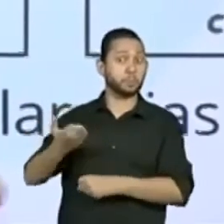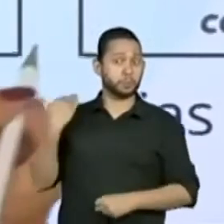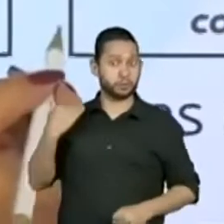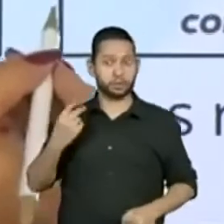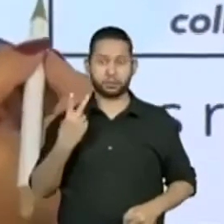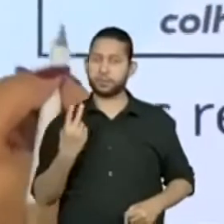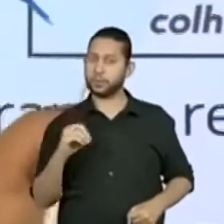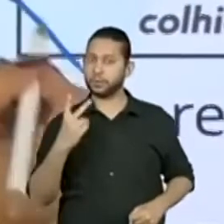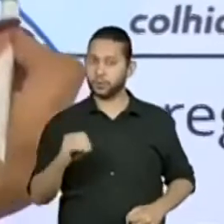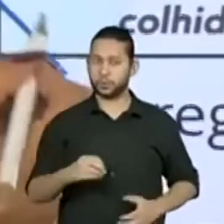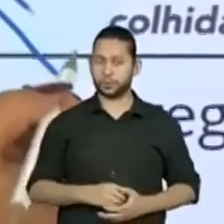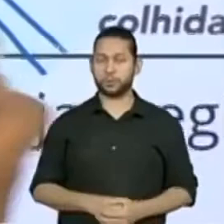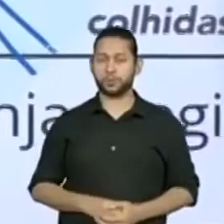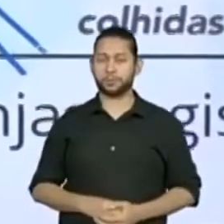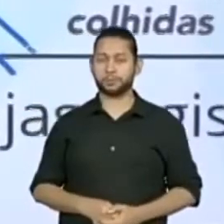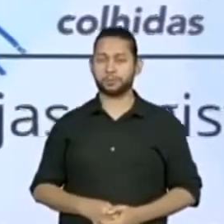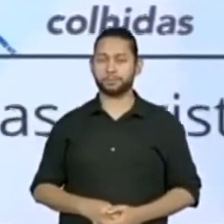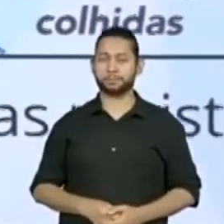Vamos para a próxima?